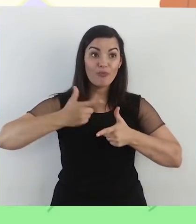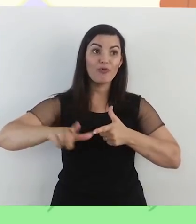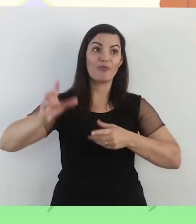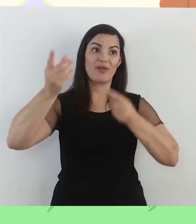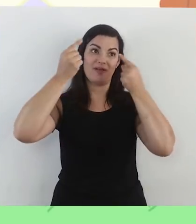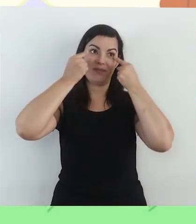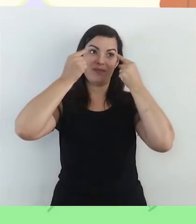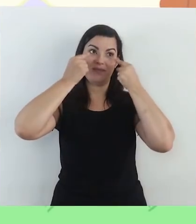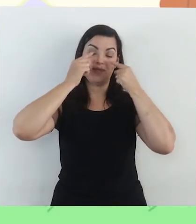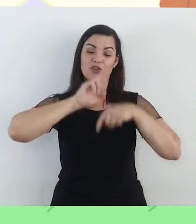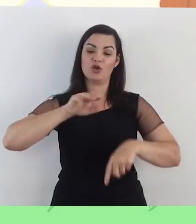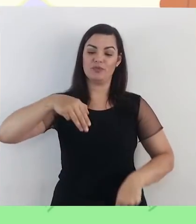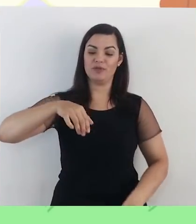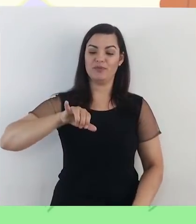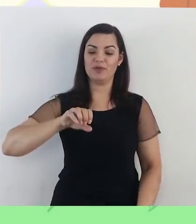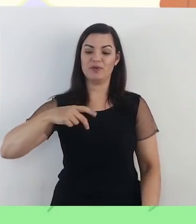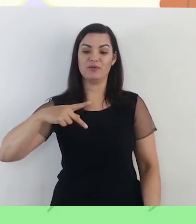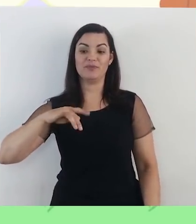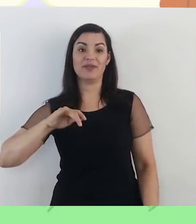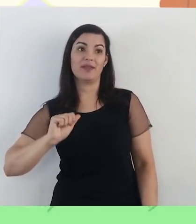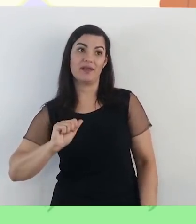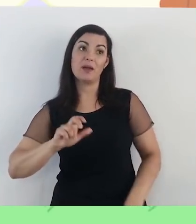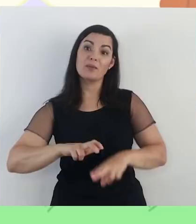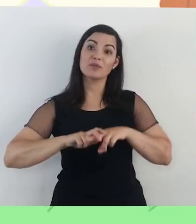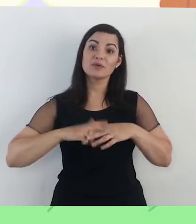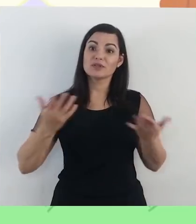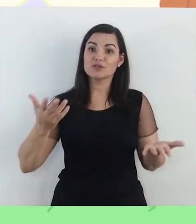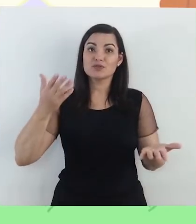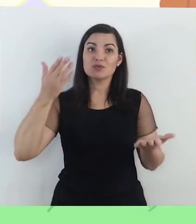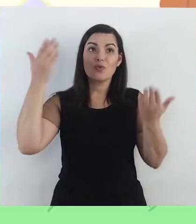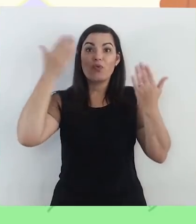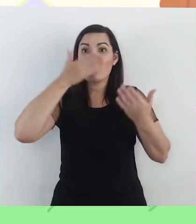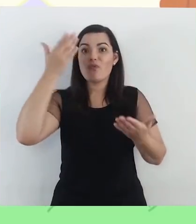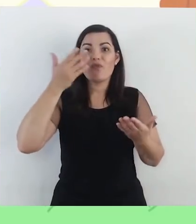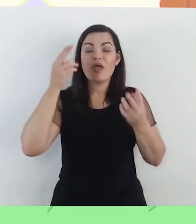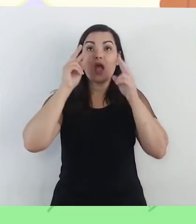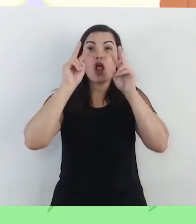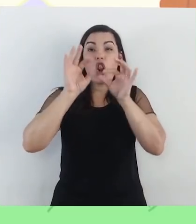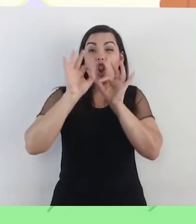coisa chamada miopia e por isso não enxergava direito de longe.